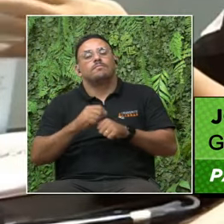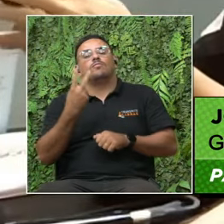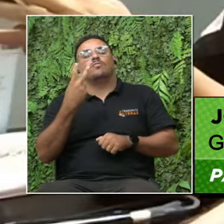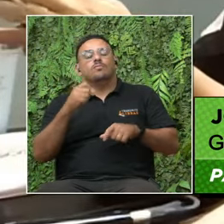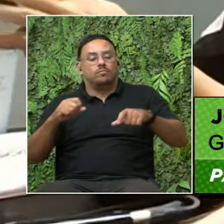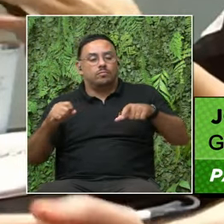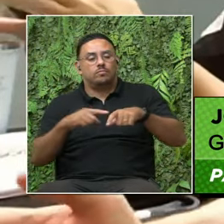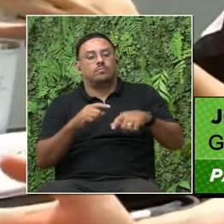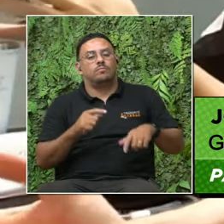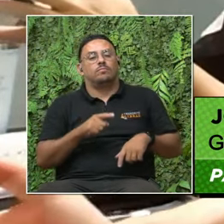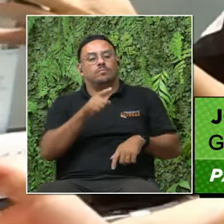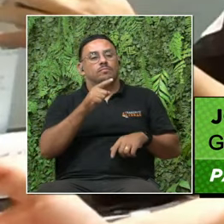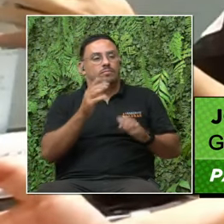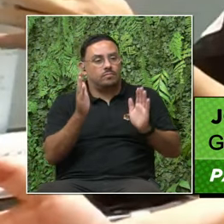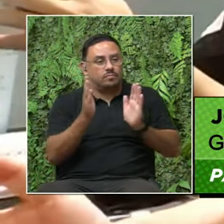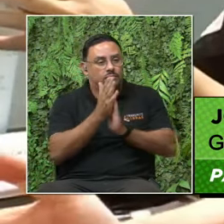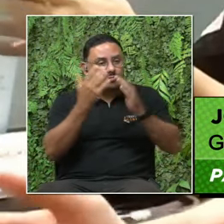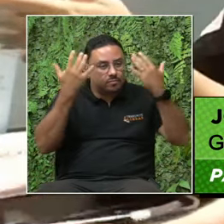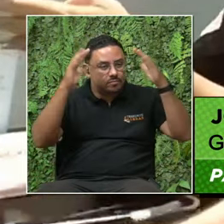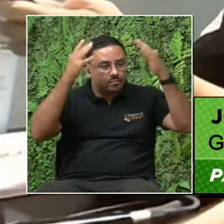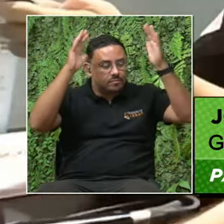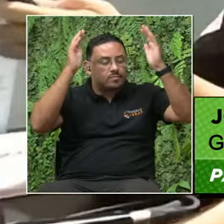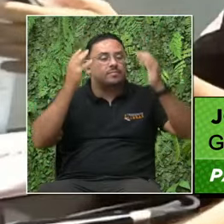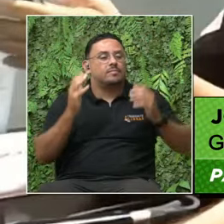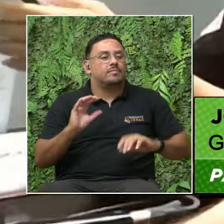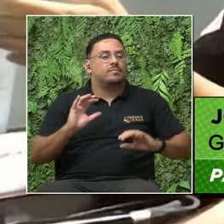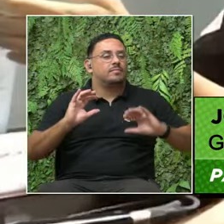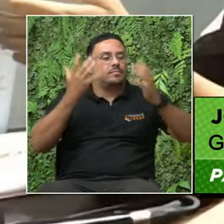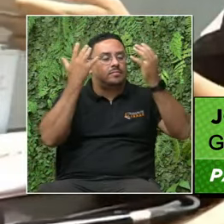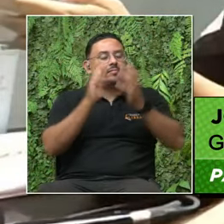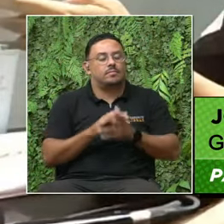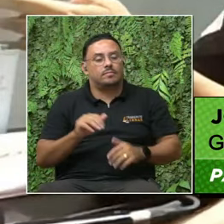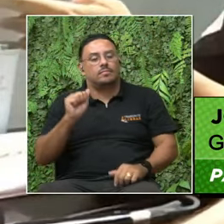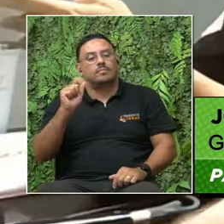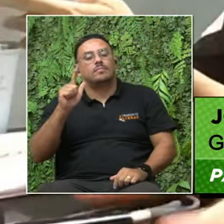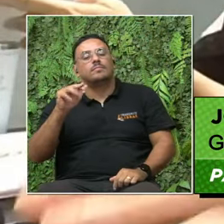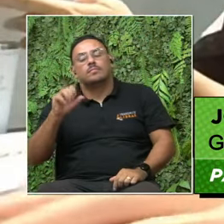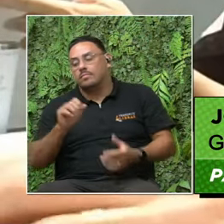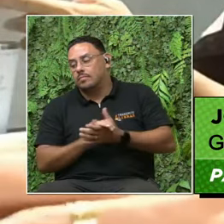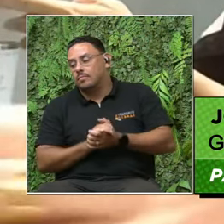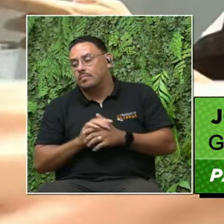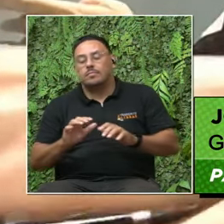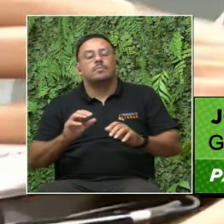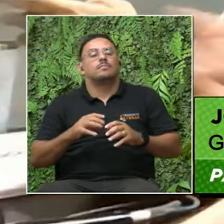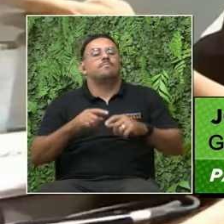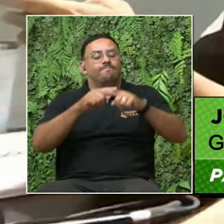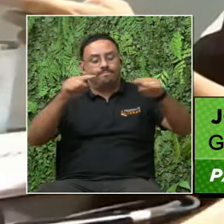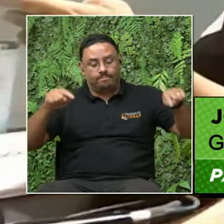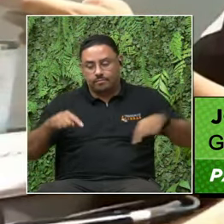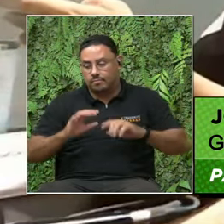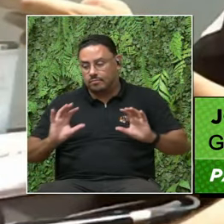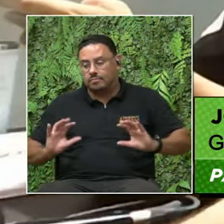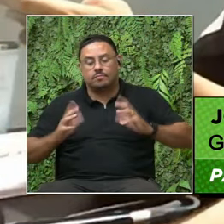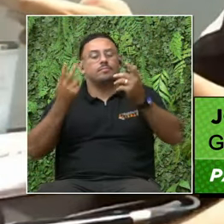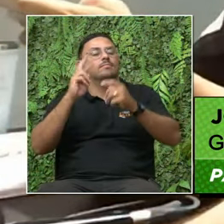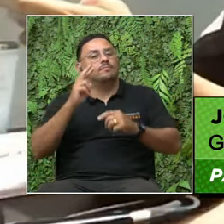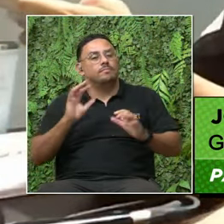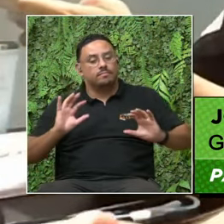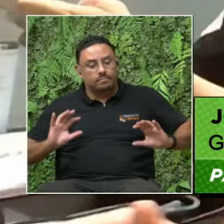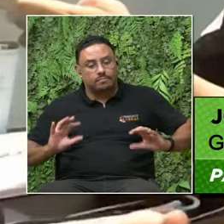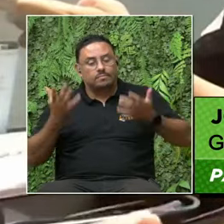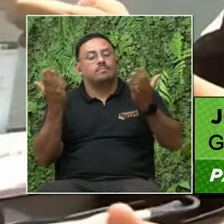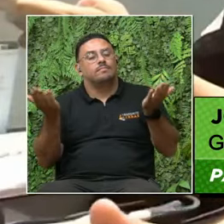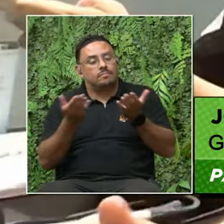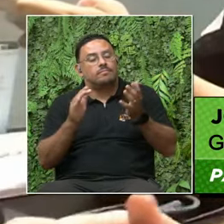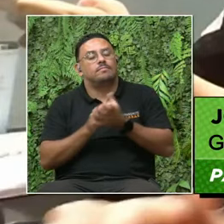aí parabéns vai lá comemorar o título goleiro Everson fala o Alon aí fal de festas então a gente tá muito feliz poder estar comemorando aqui